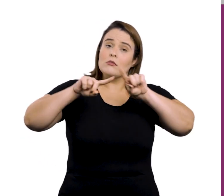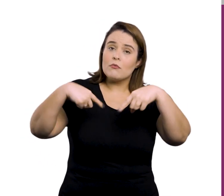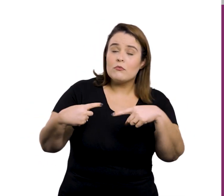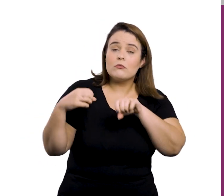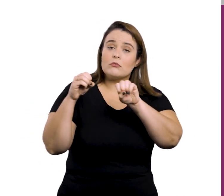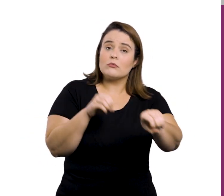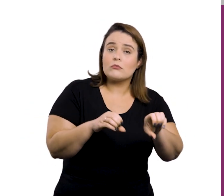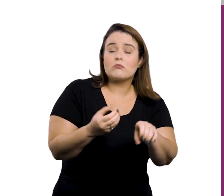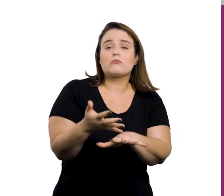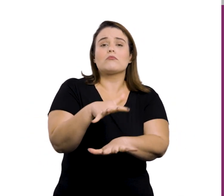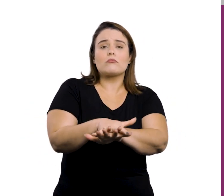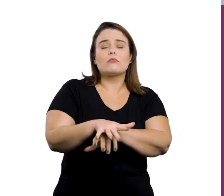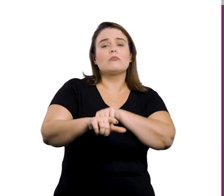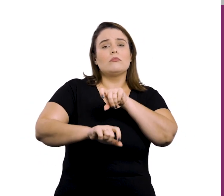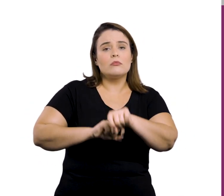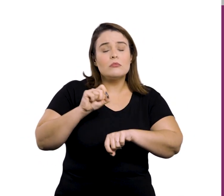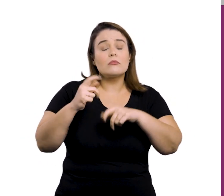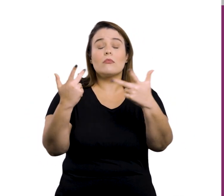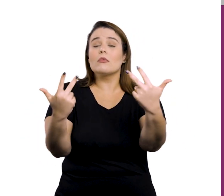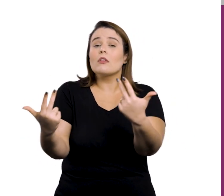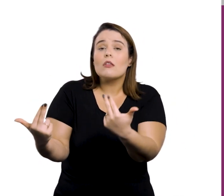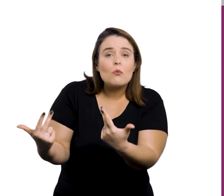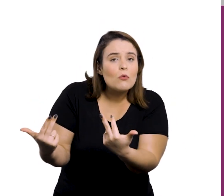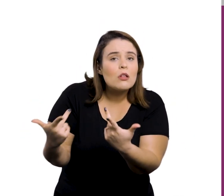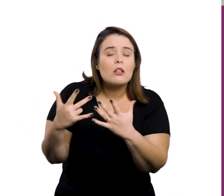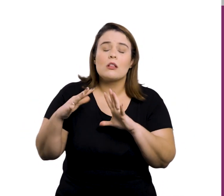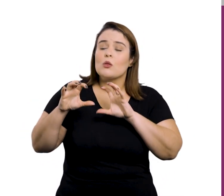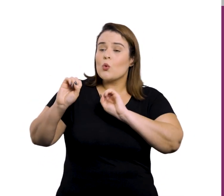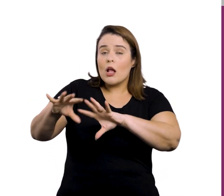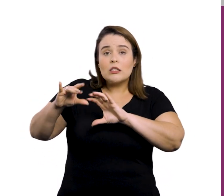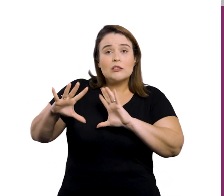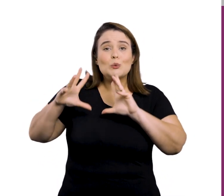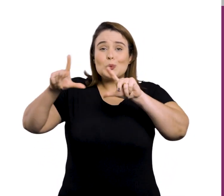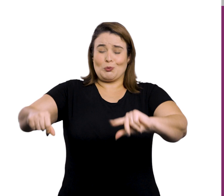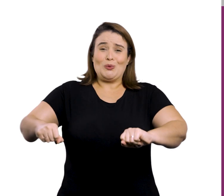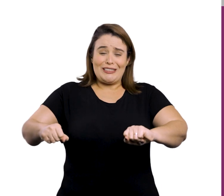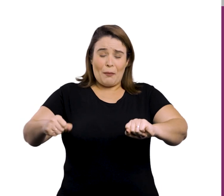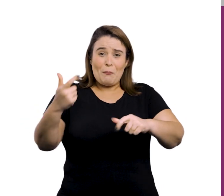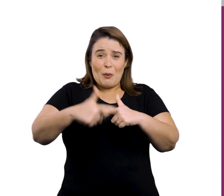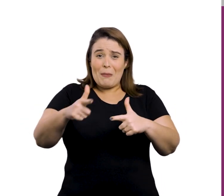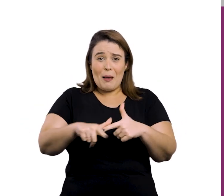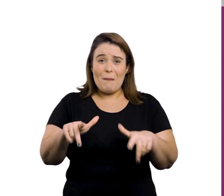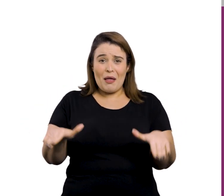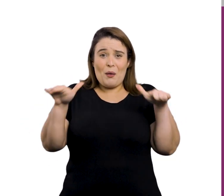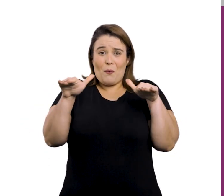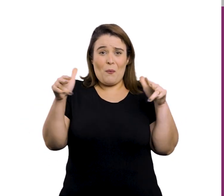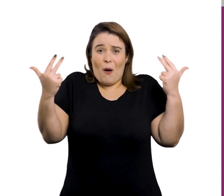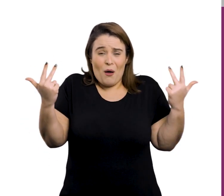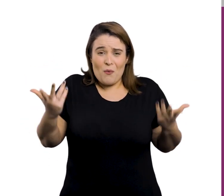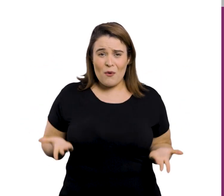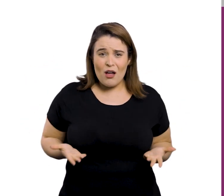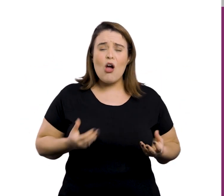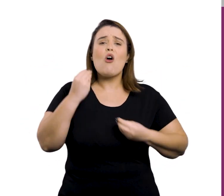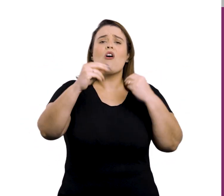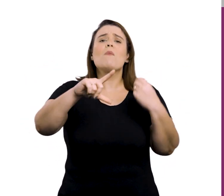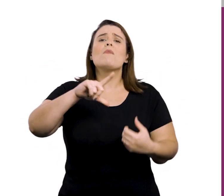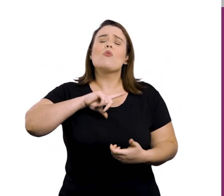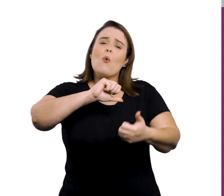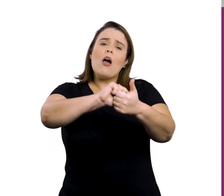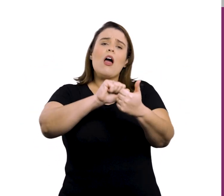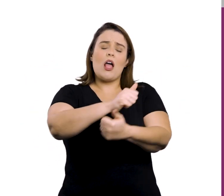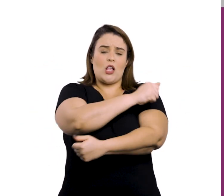da educação inclusiva é exatamente o mesmo da educação como um todo. Como garantir qualidade para todos